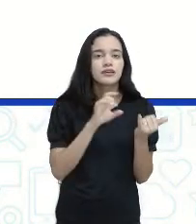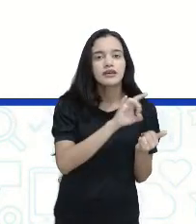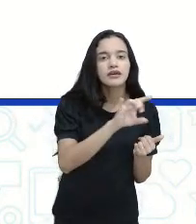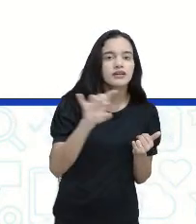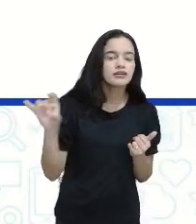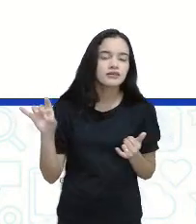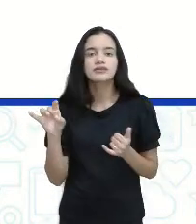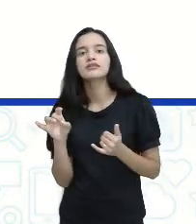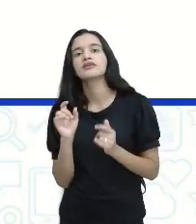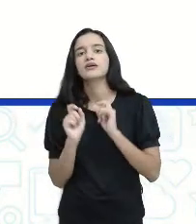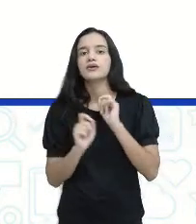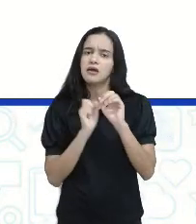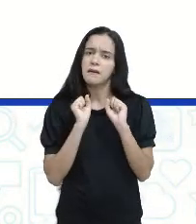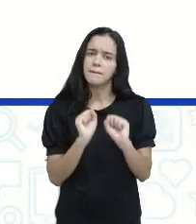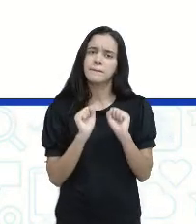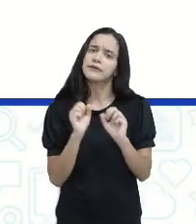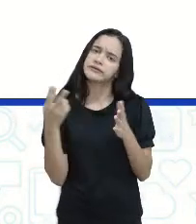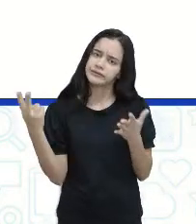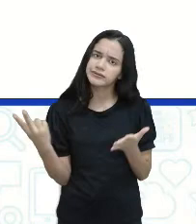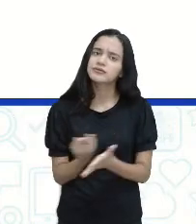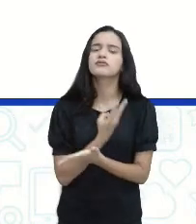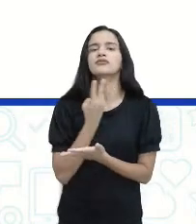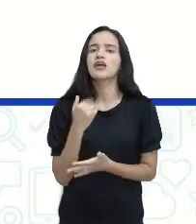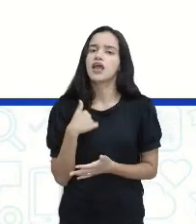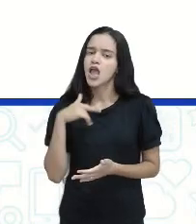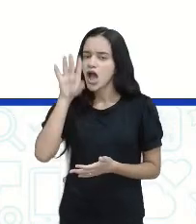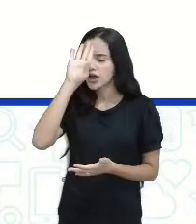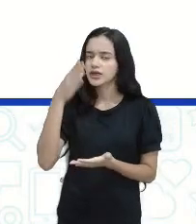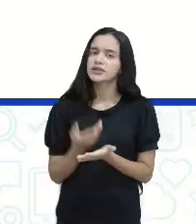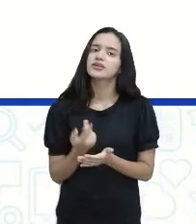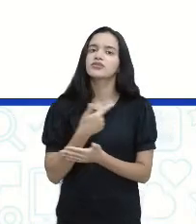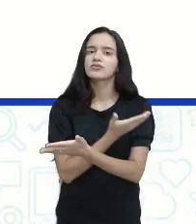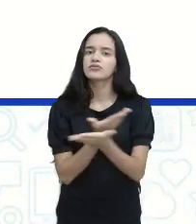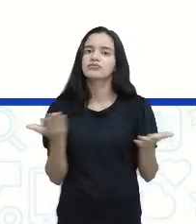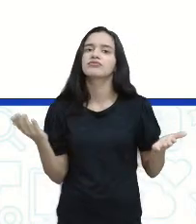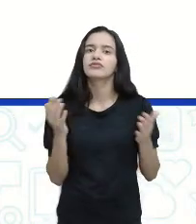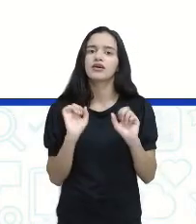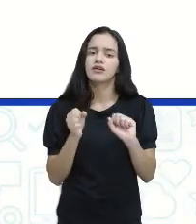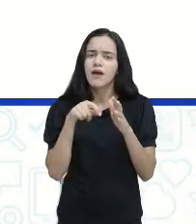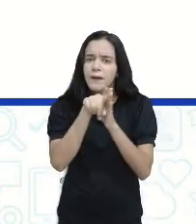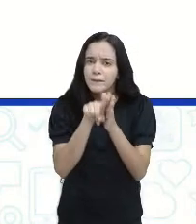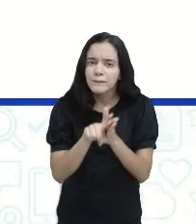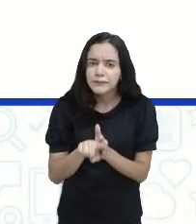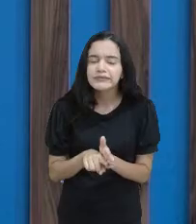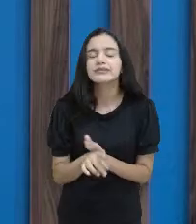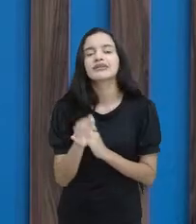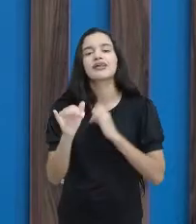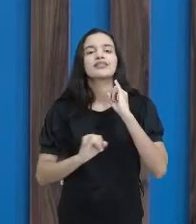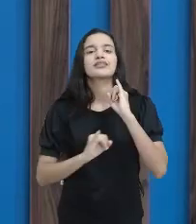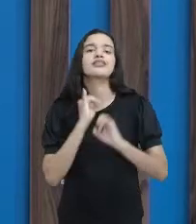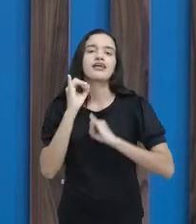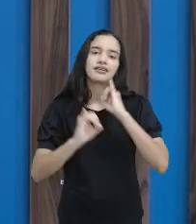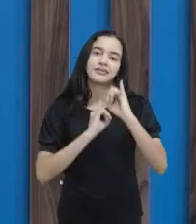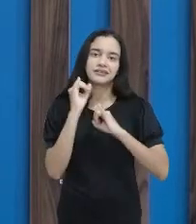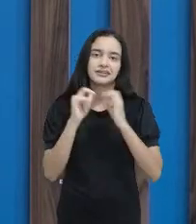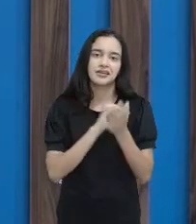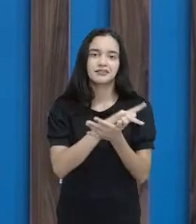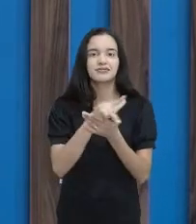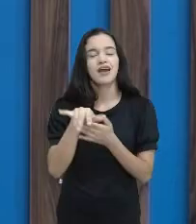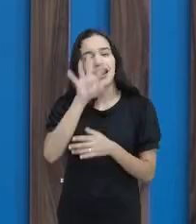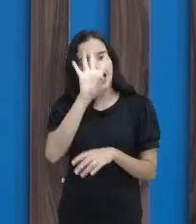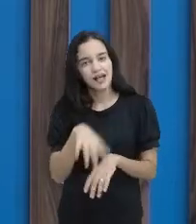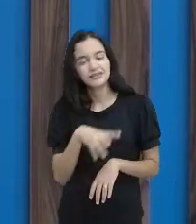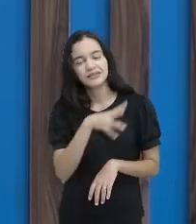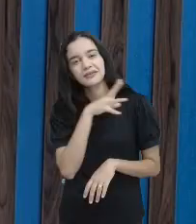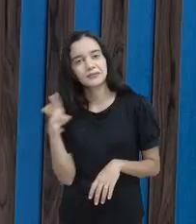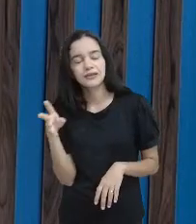dentro do quadrinho pode acontecer, porque eu acredito que muitos de vocês vão pesquisar aí na internet, tem um monte de tabelas periódicas, não é